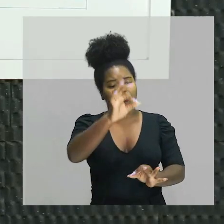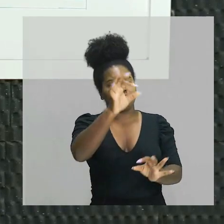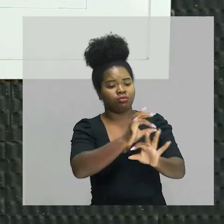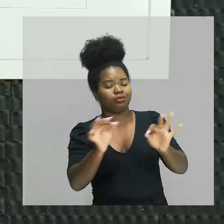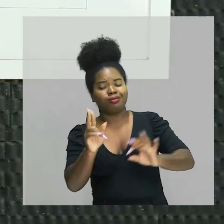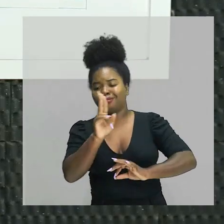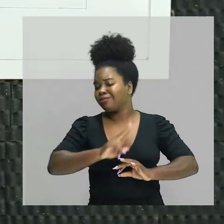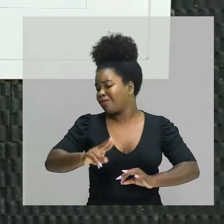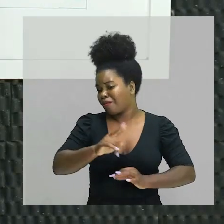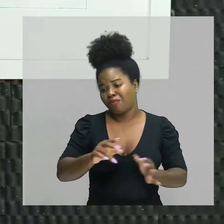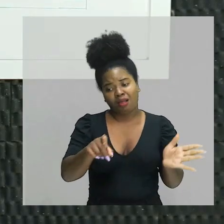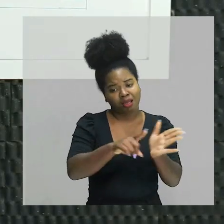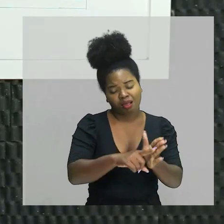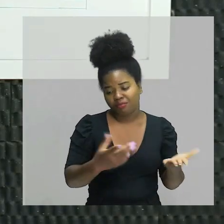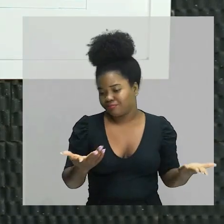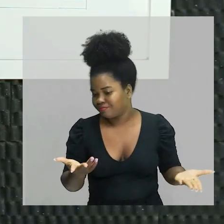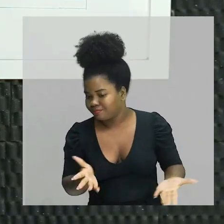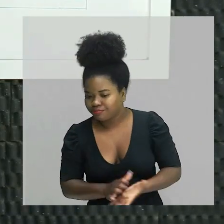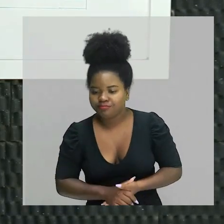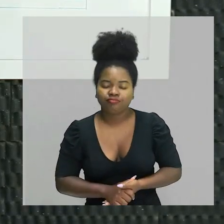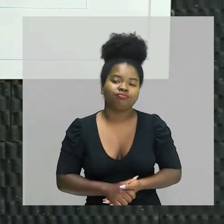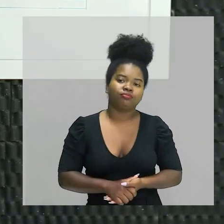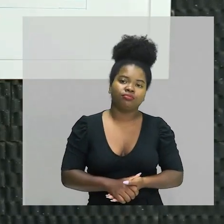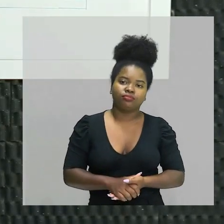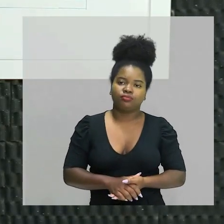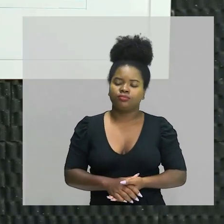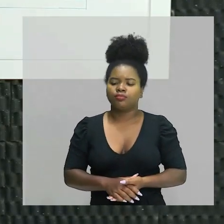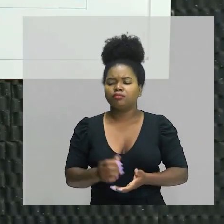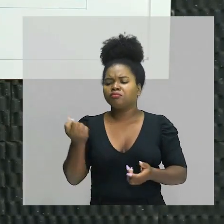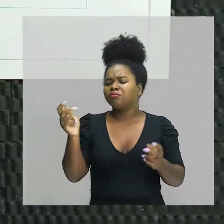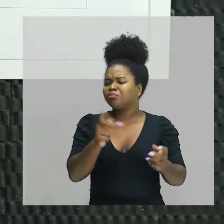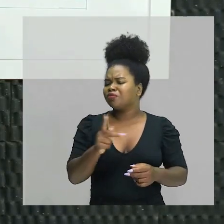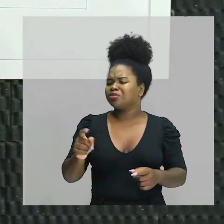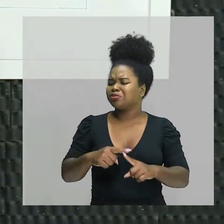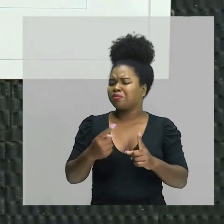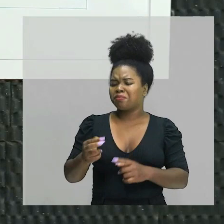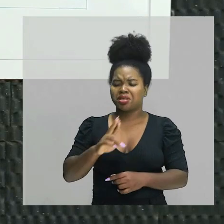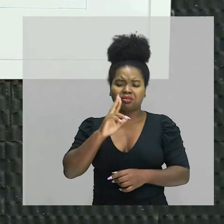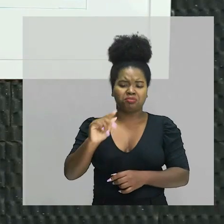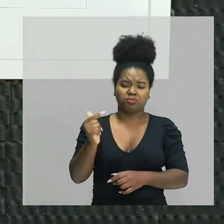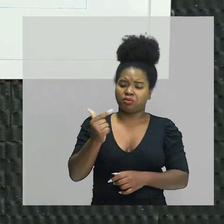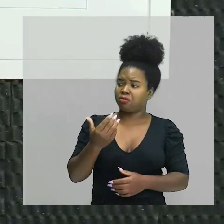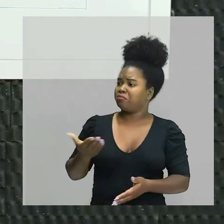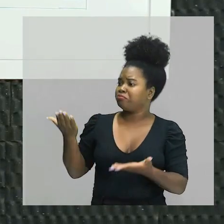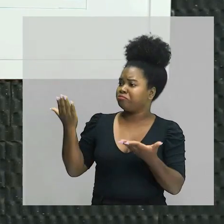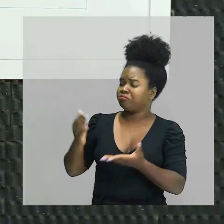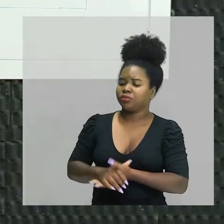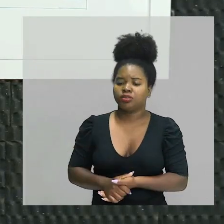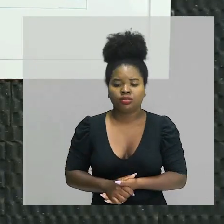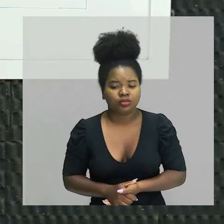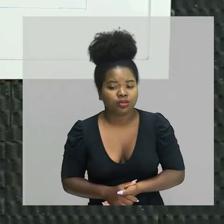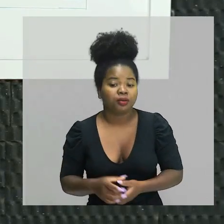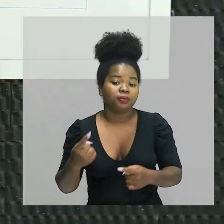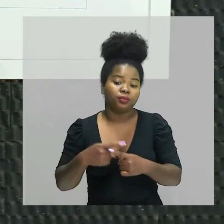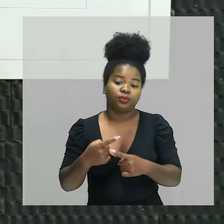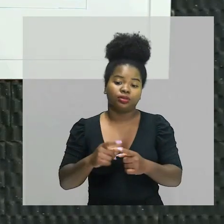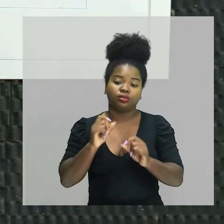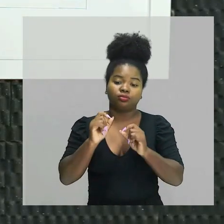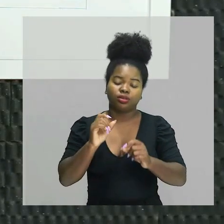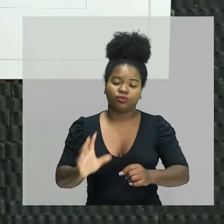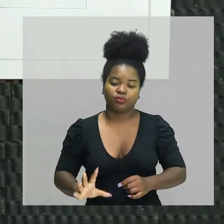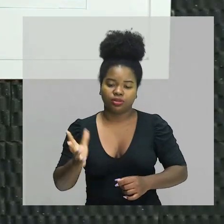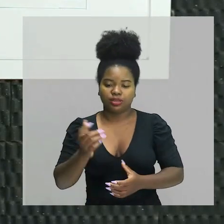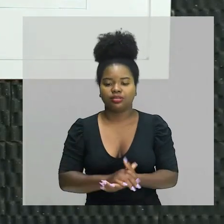usa sinal negativo. E aí, turma, pessoal, mas essa resposta não tem. É porque ele simplificou esse